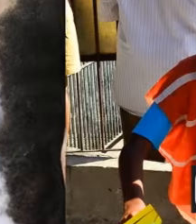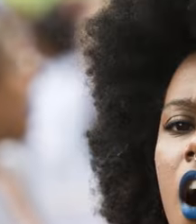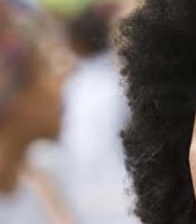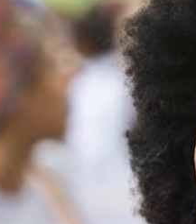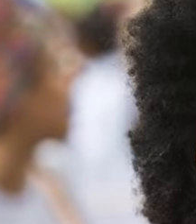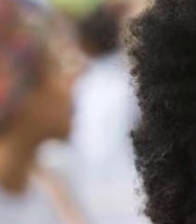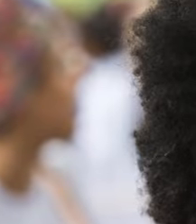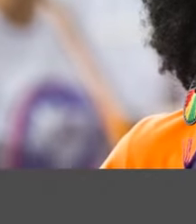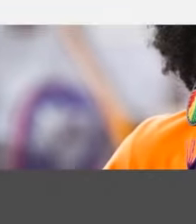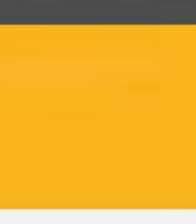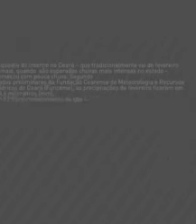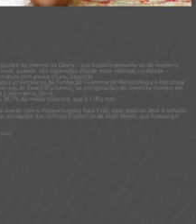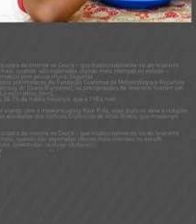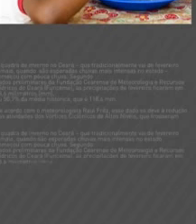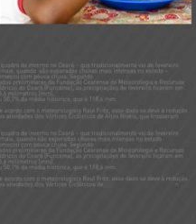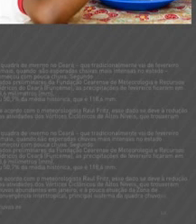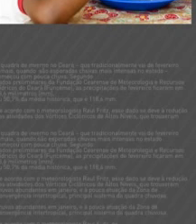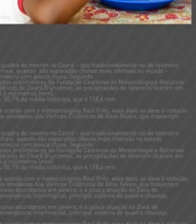s